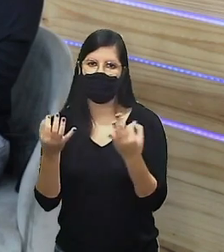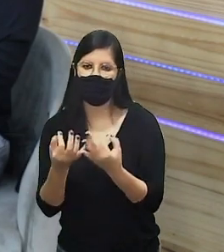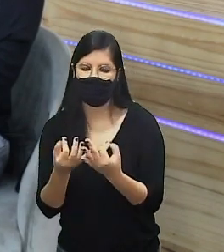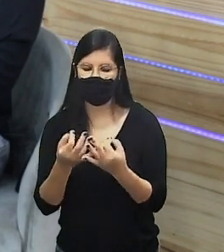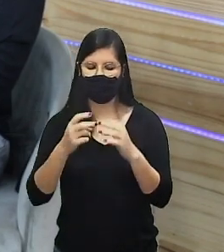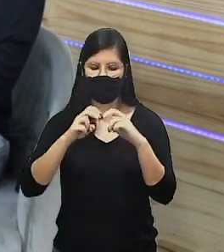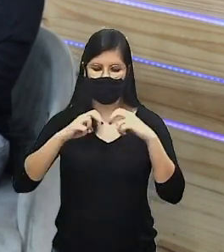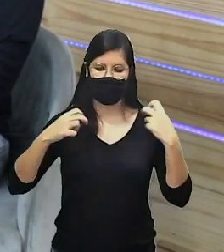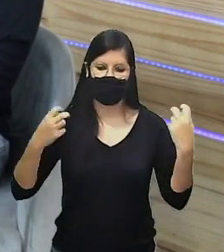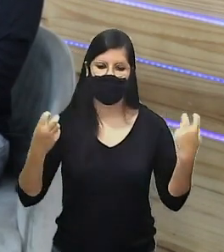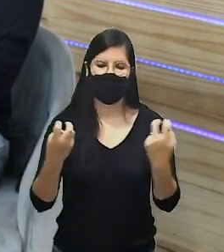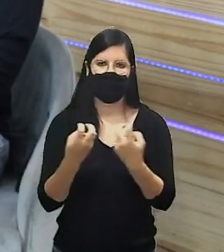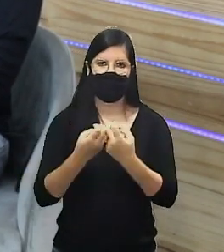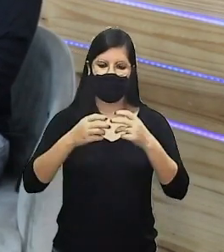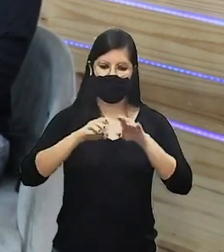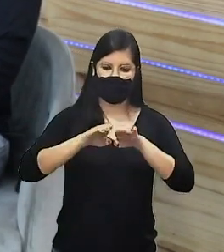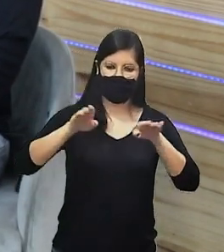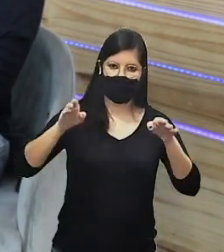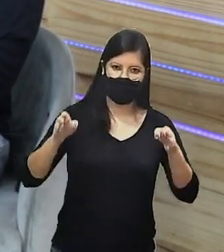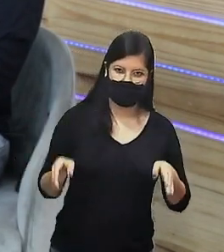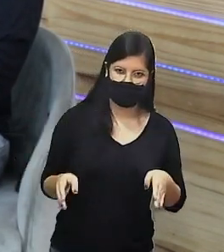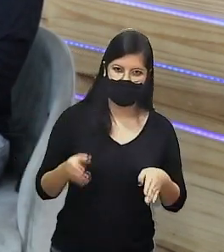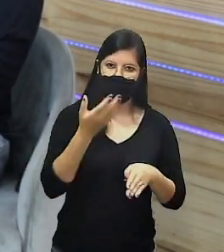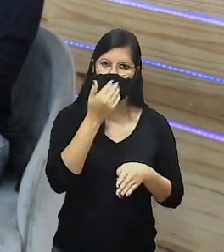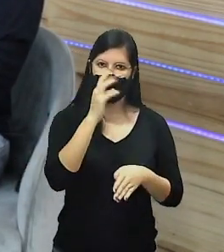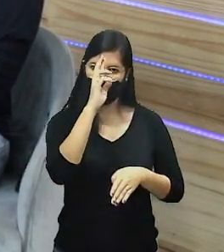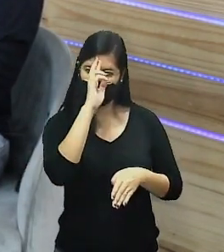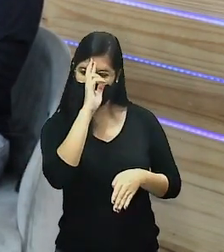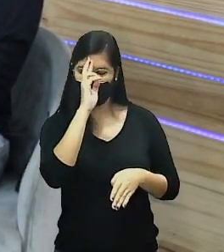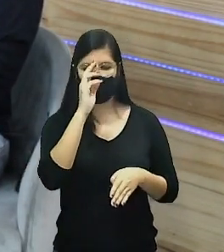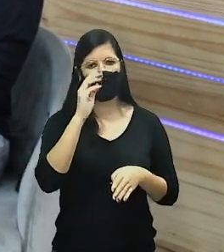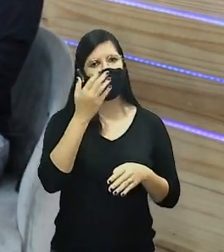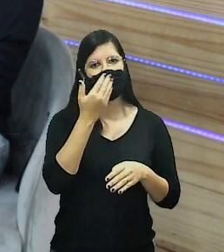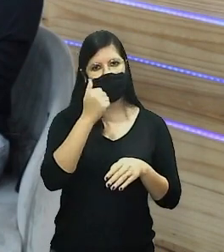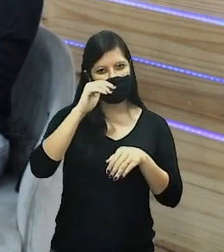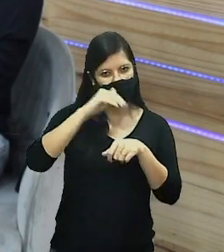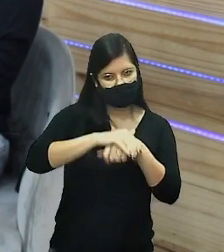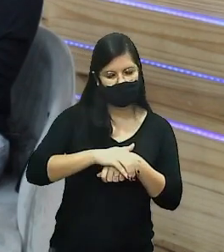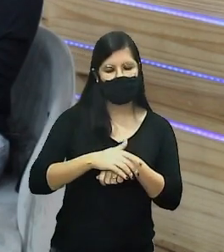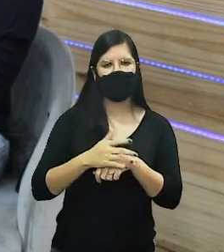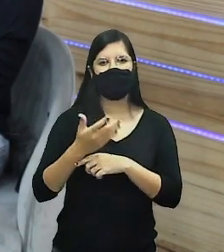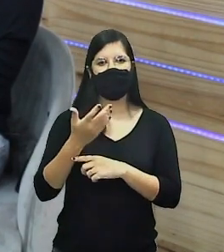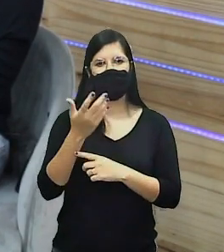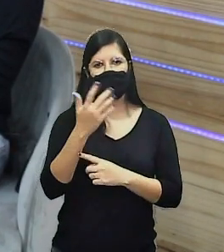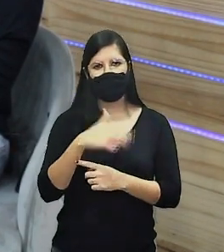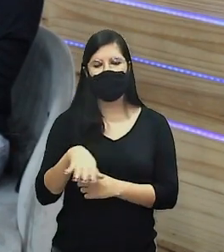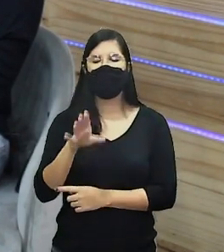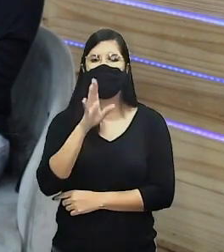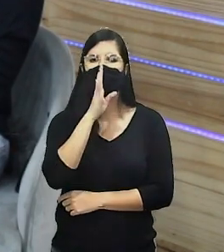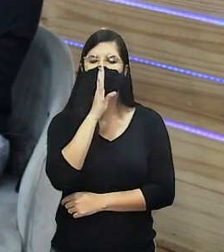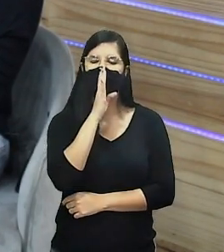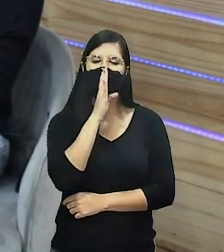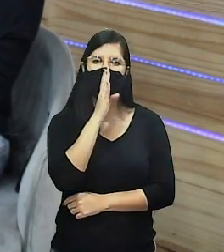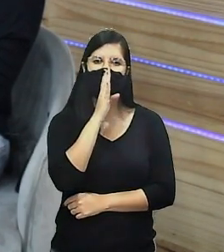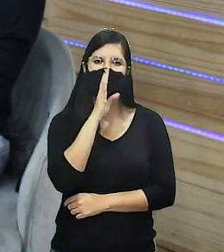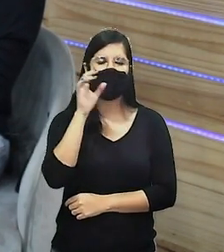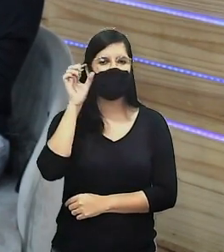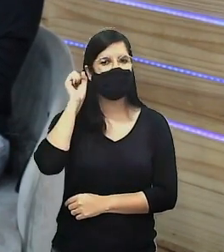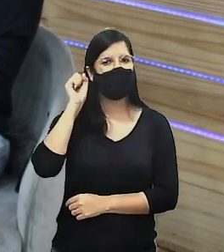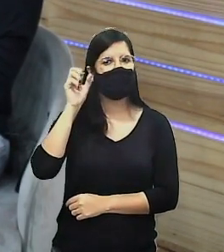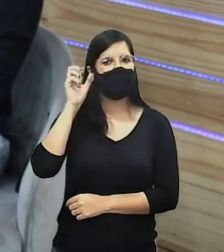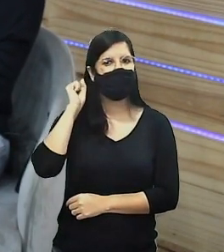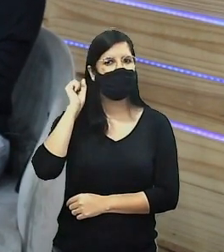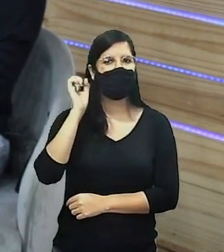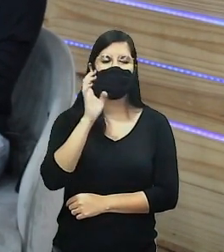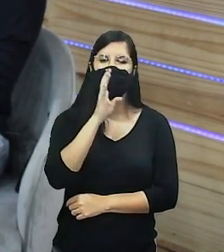mesa, se não no almoço, ao menos no jantar. Exato. Né? E que nós crianças ficávamos apenas calados. Só escutando, né? só olhando um para um para o